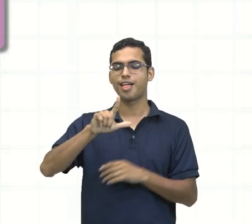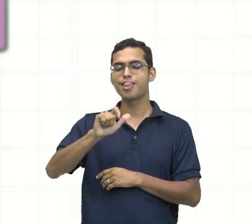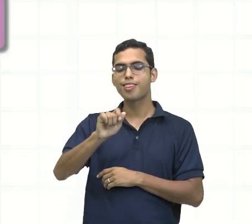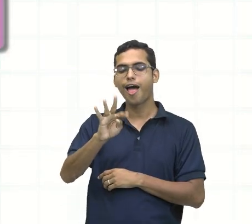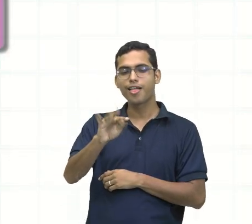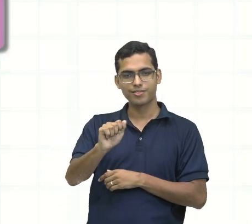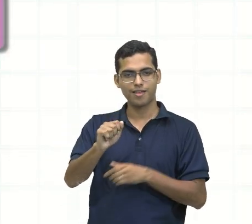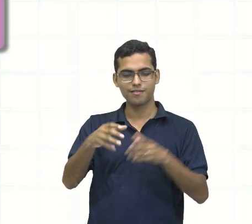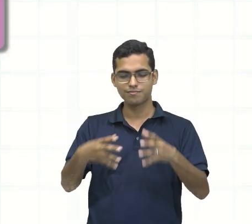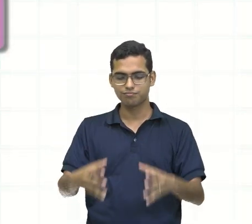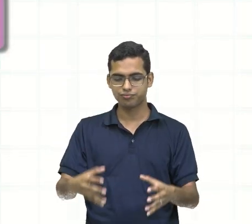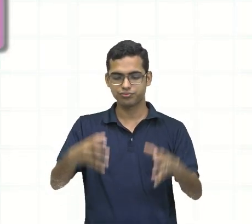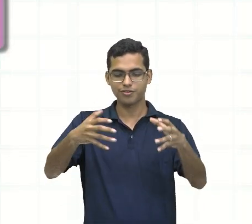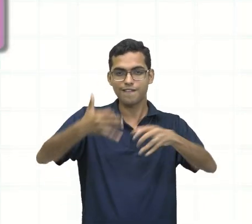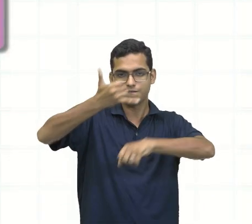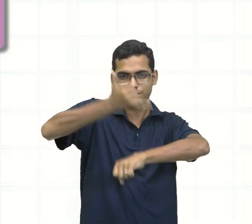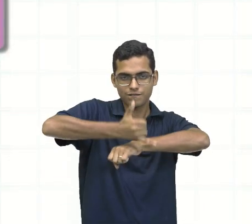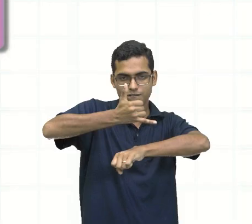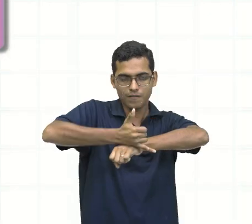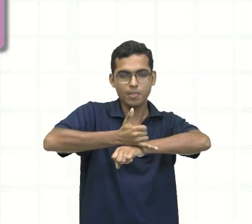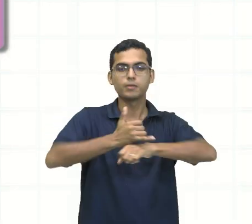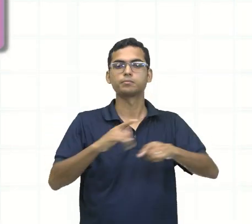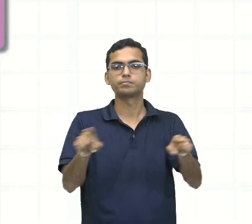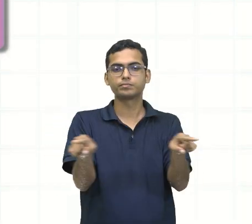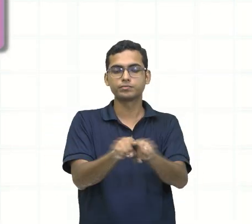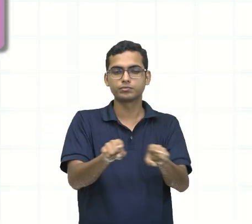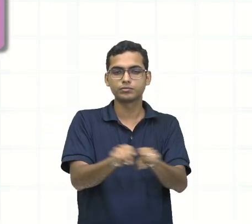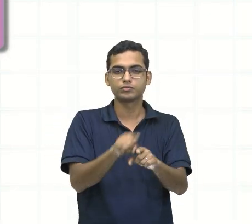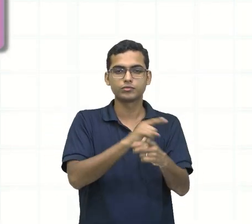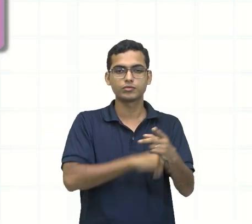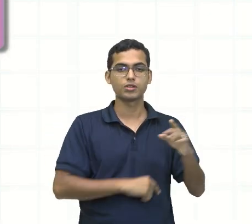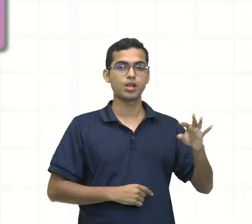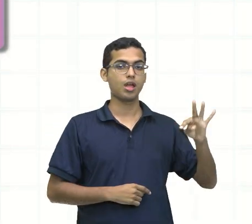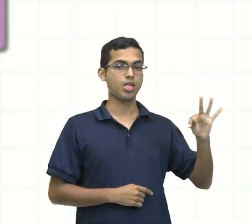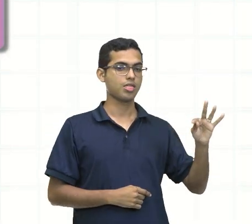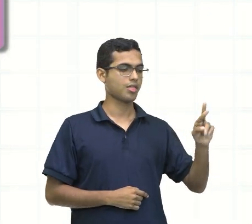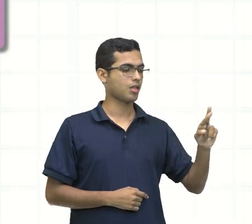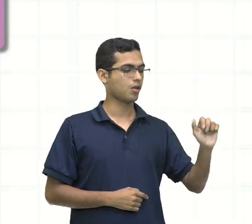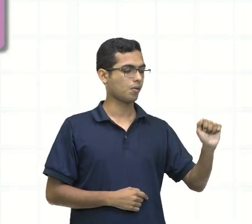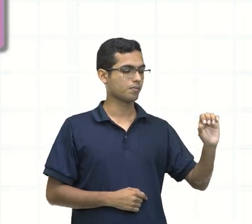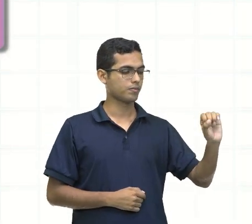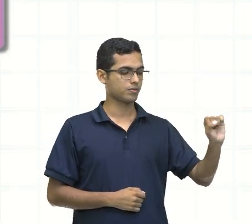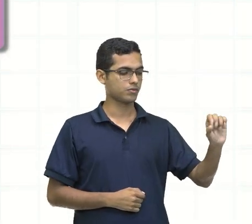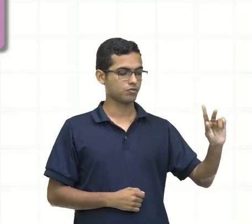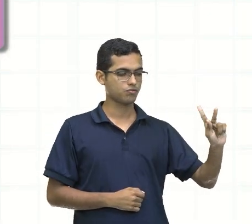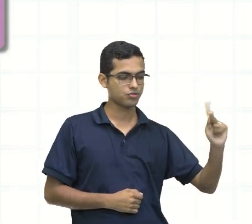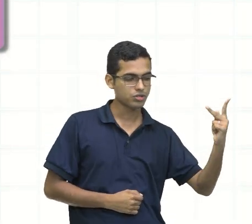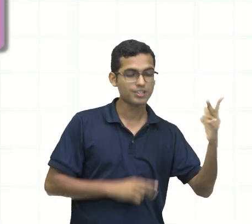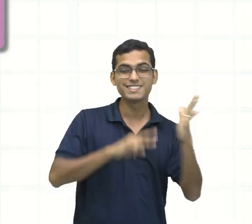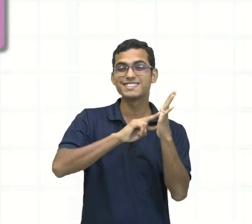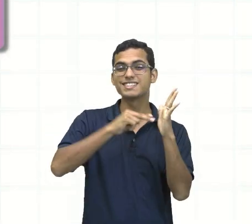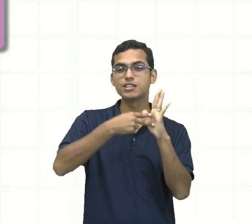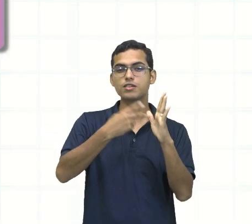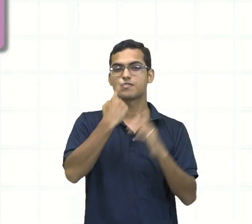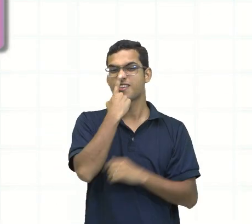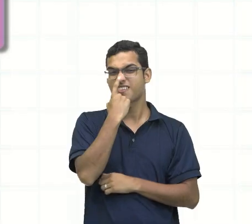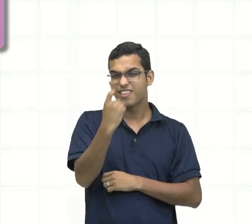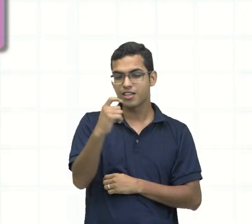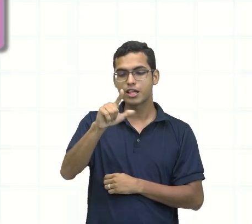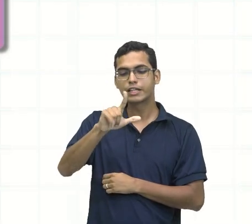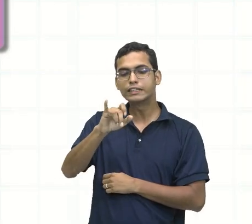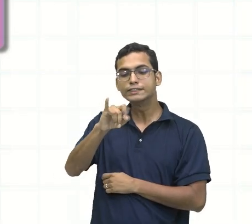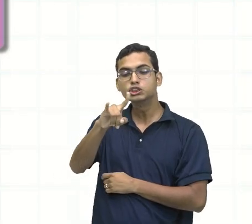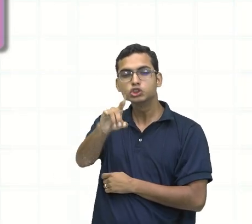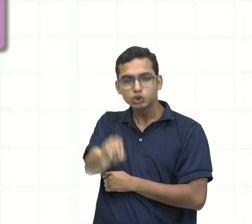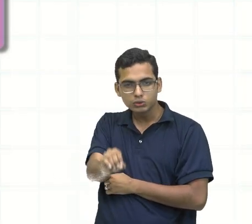lixo, certo? A mesma ideia para a palavra da Grã-Bretanha.